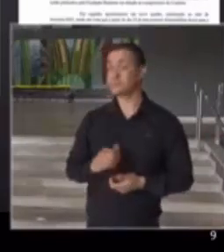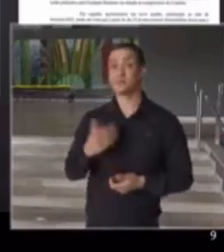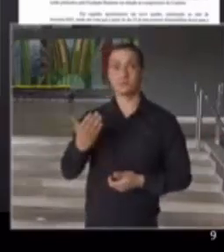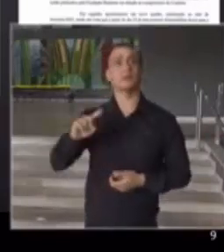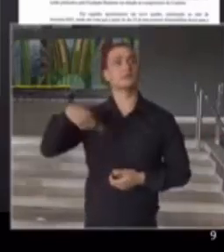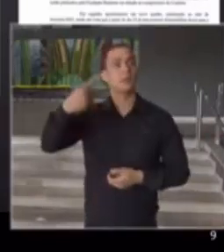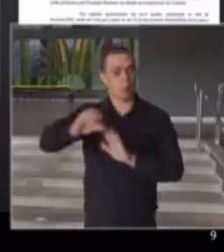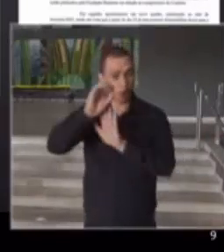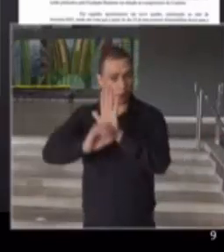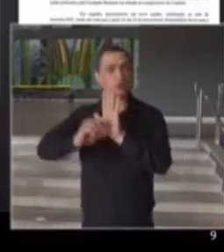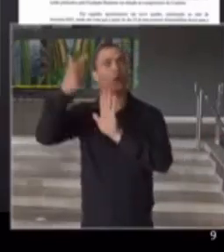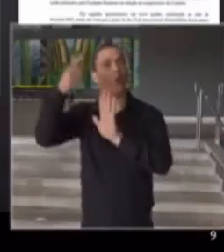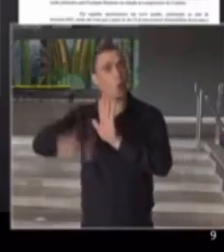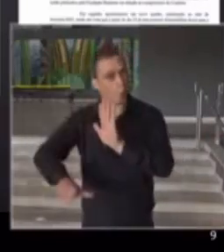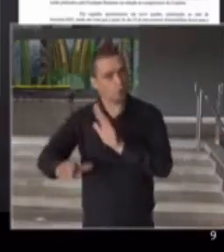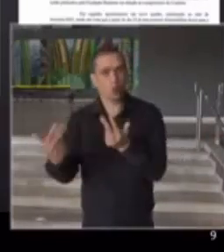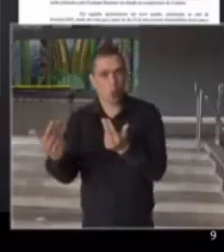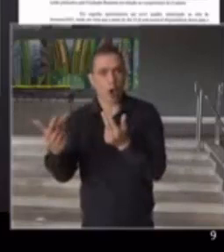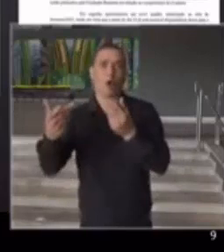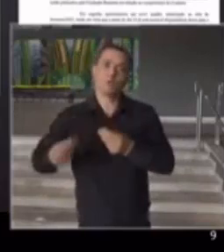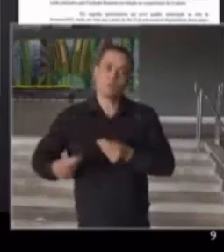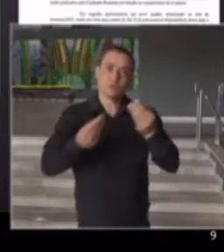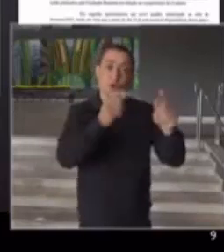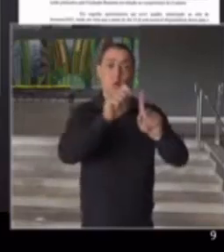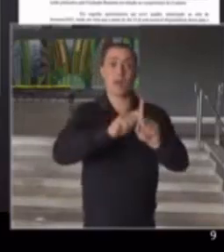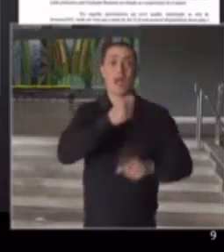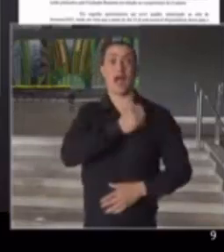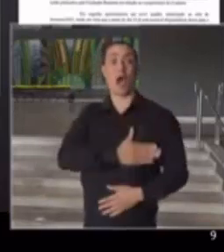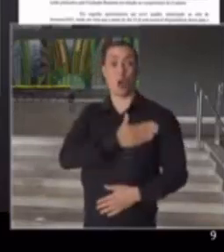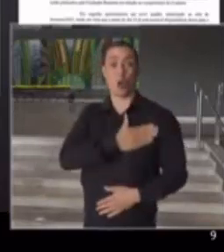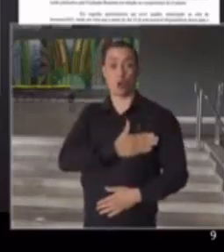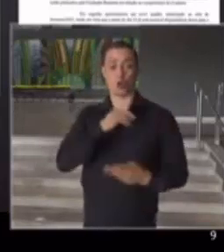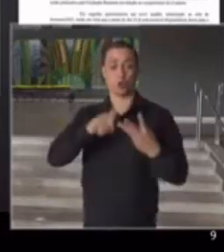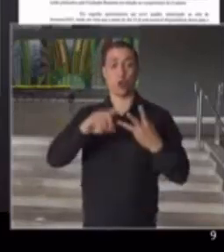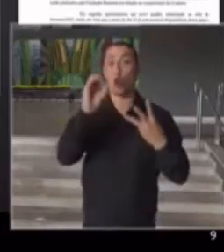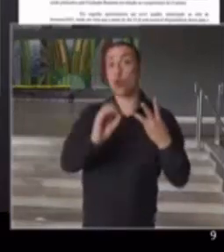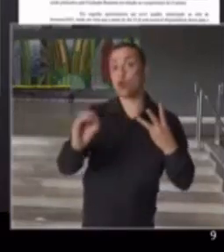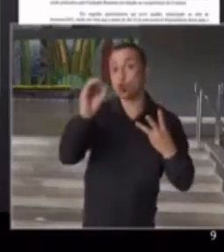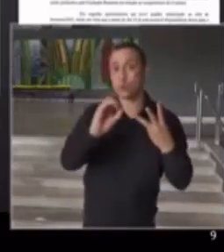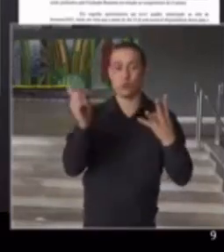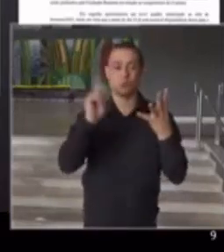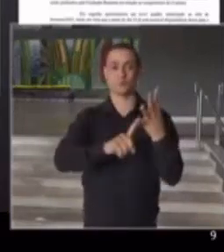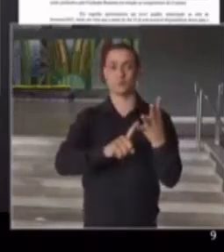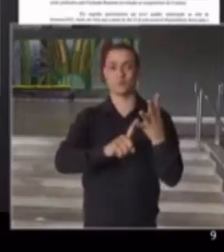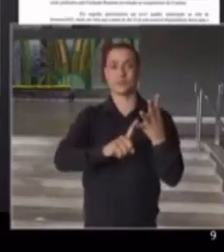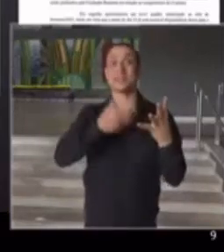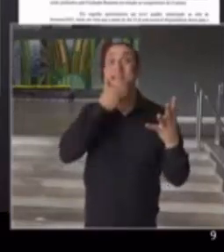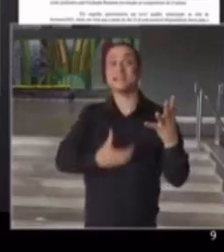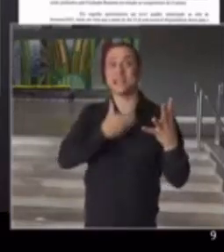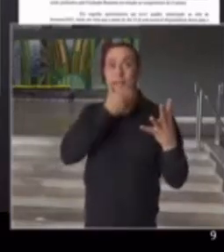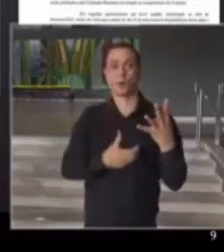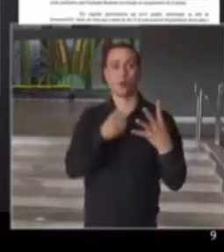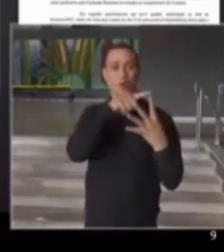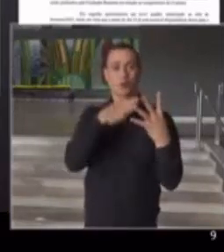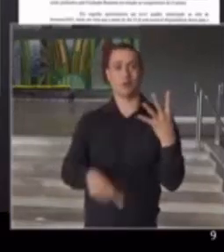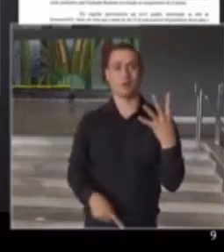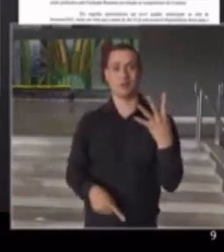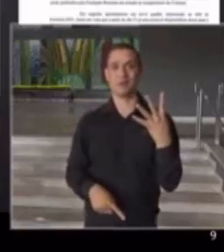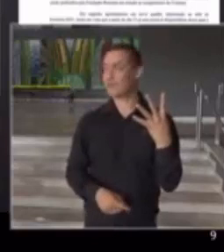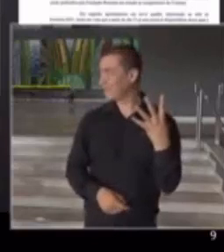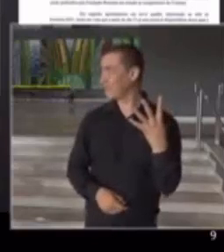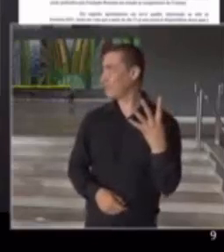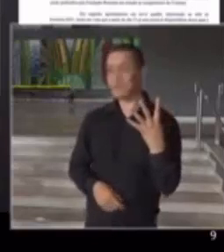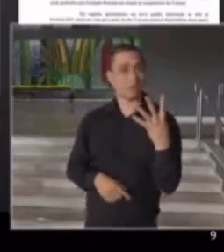novos ofícios no mesmo teor em agosto, em outubro, em dezembro. Não